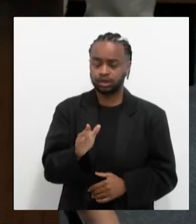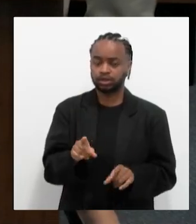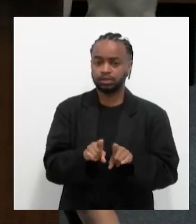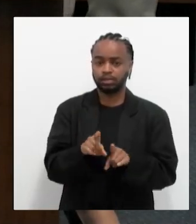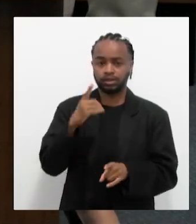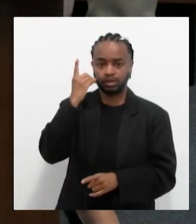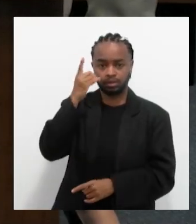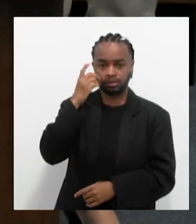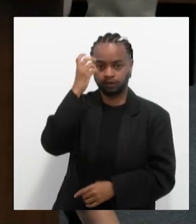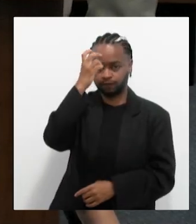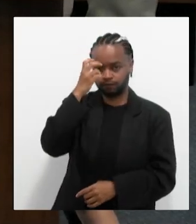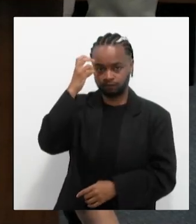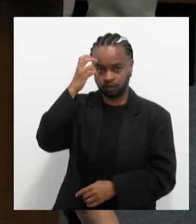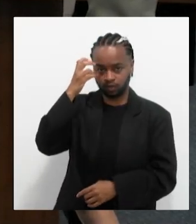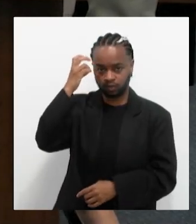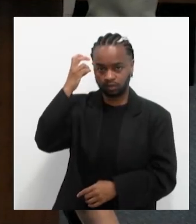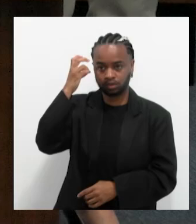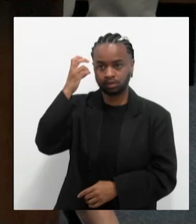deputada Verônica